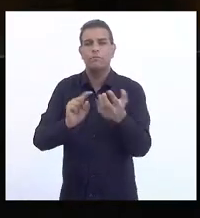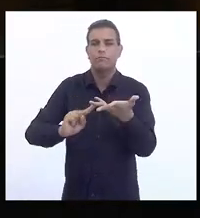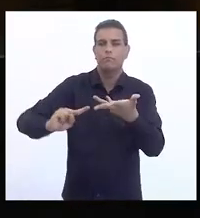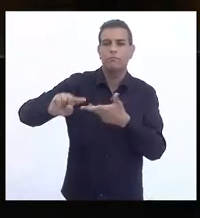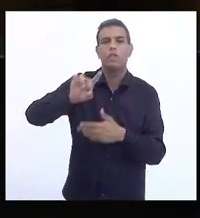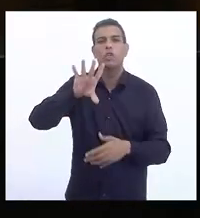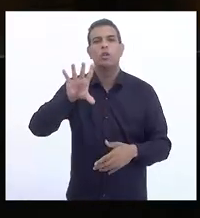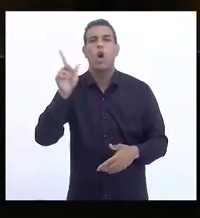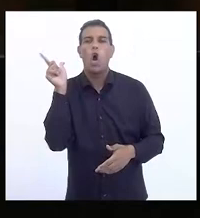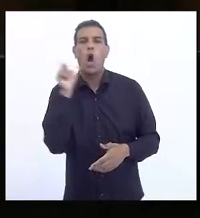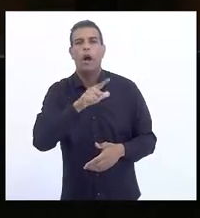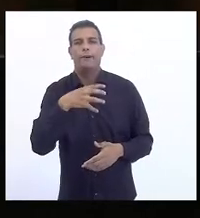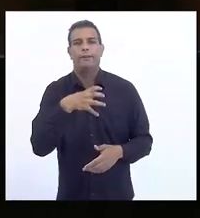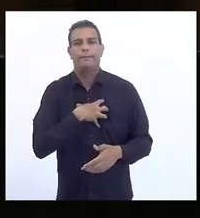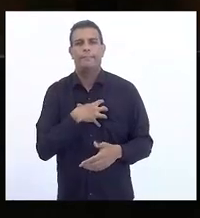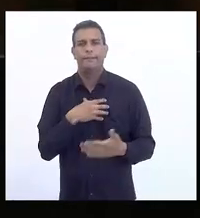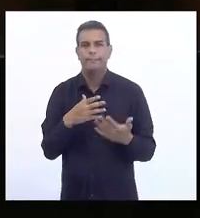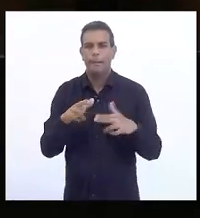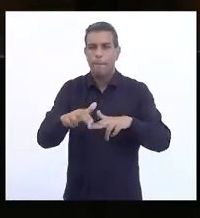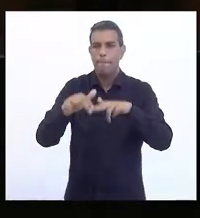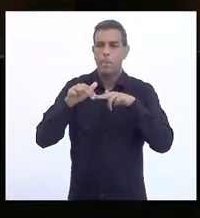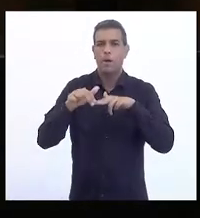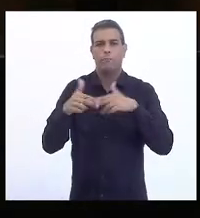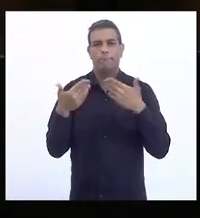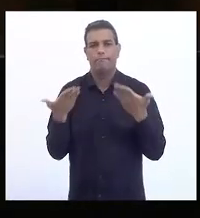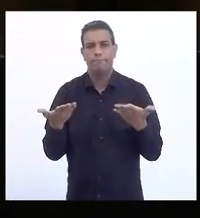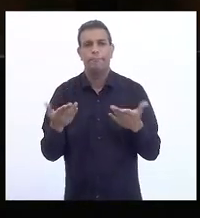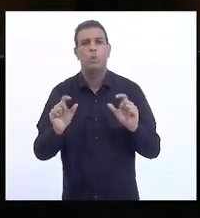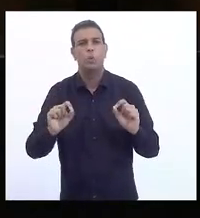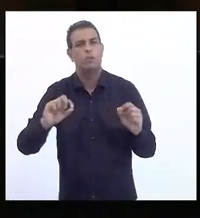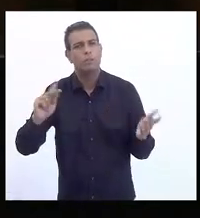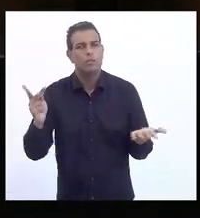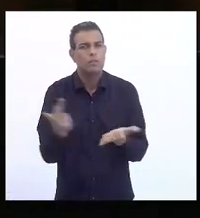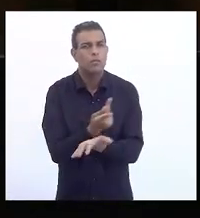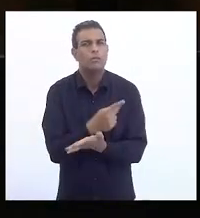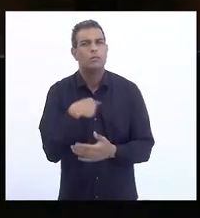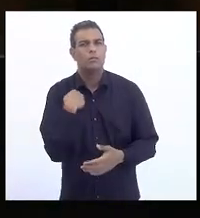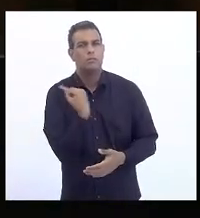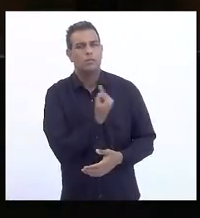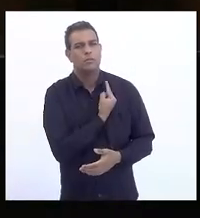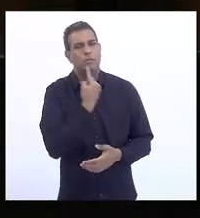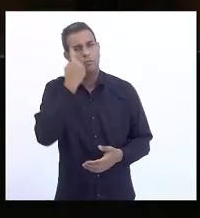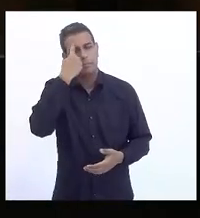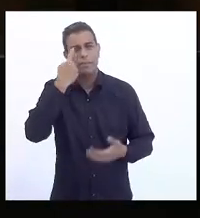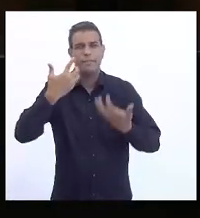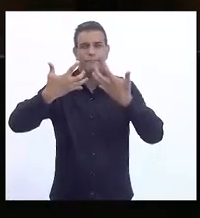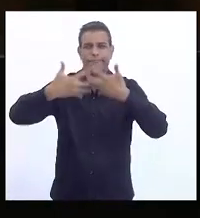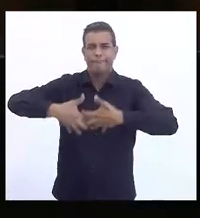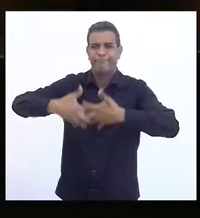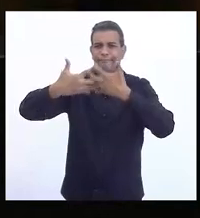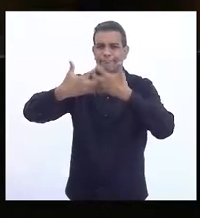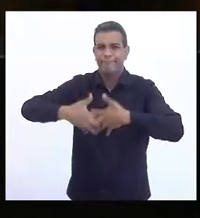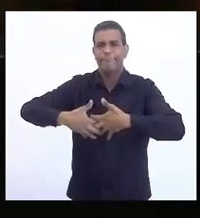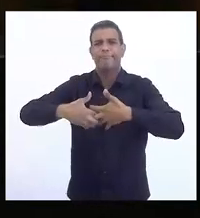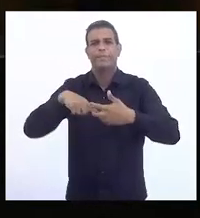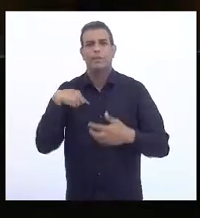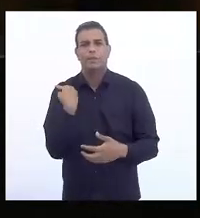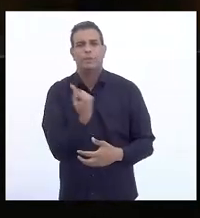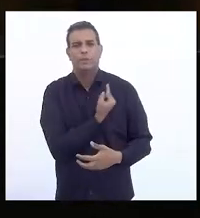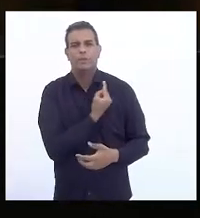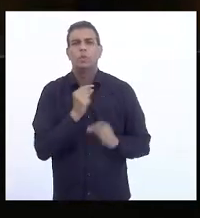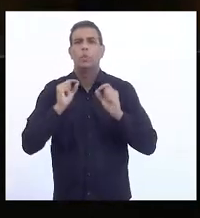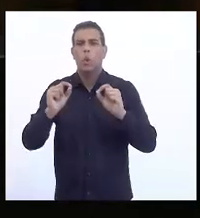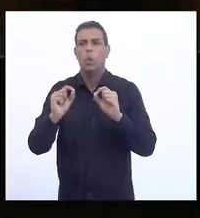que isso só se deu por conta do que nós, inclusive, já debatemos muito aqui nesta casa